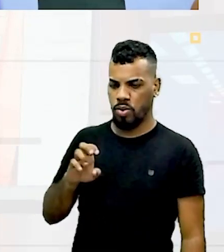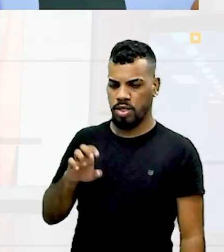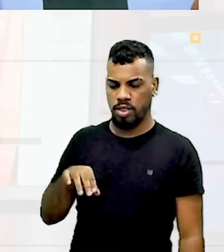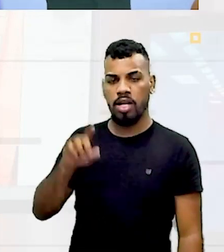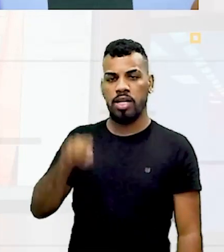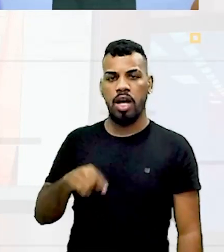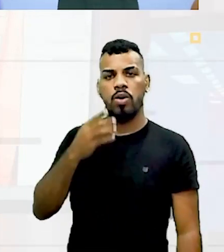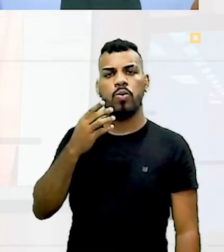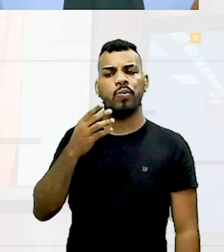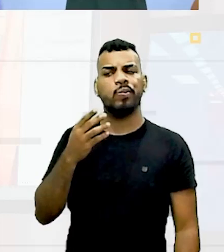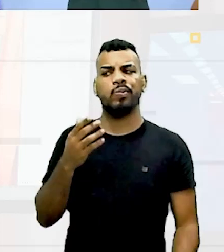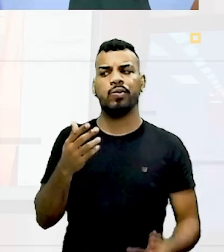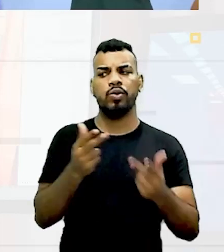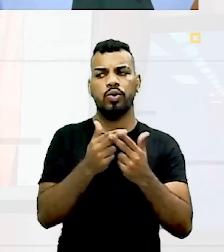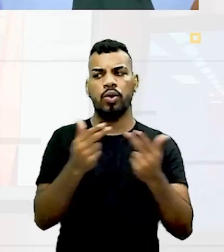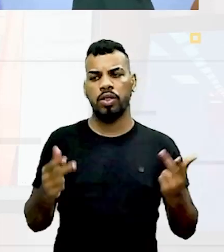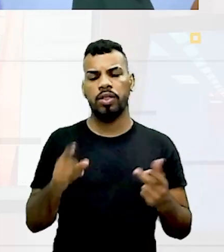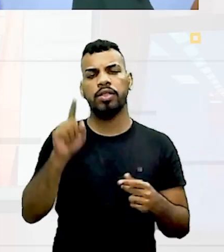poses